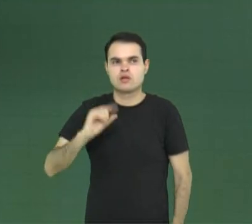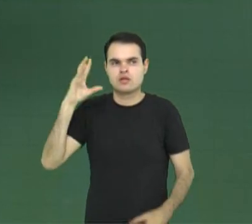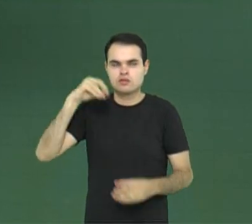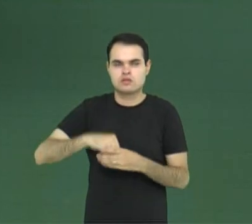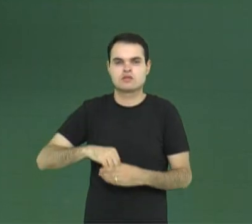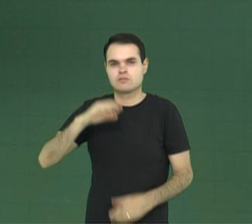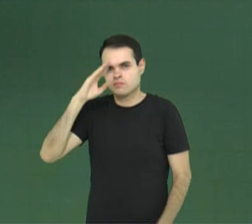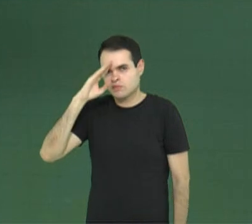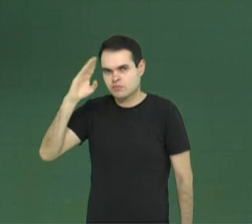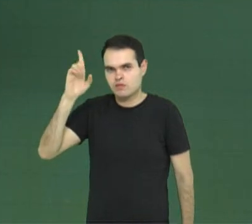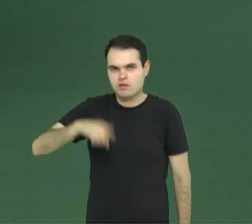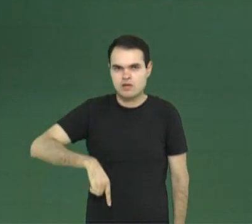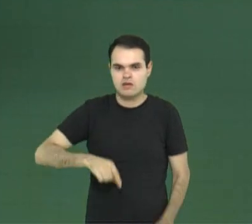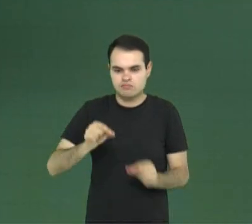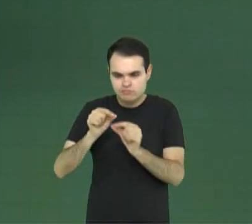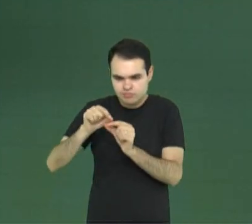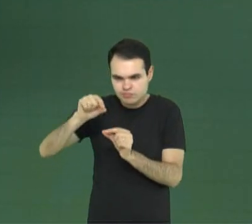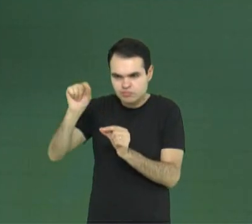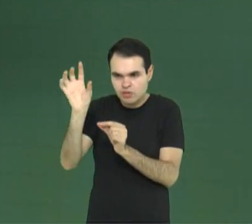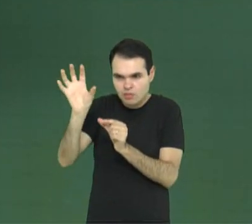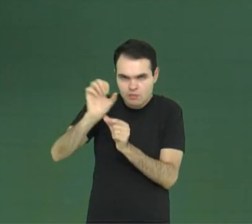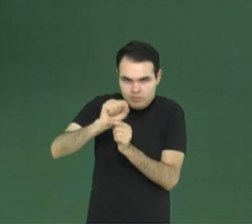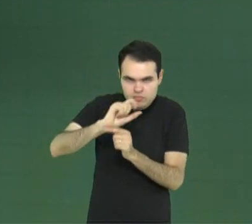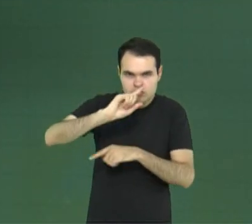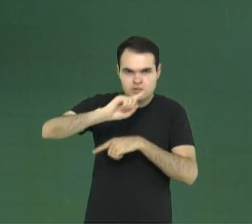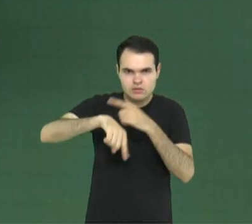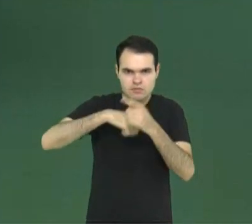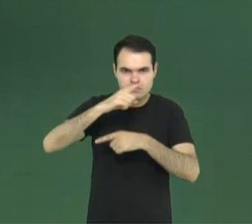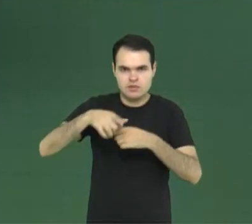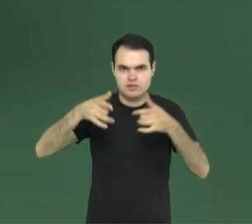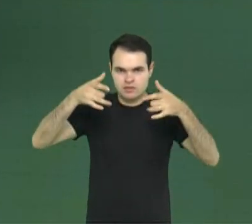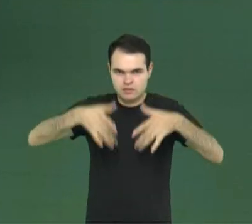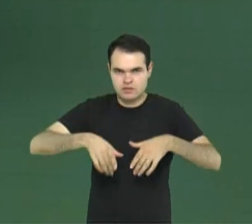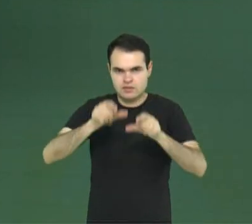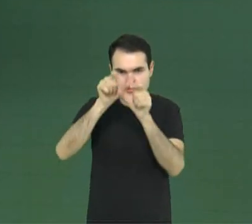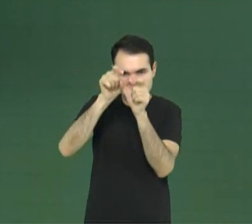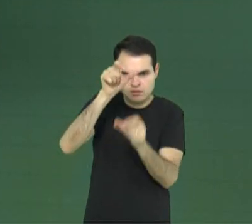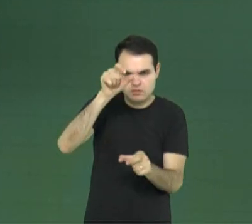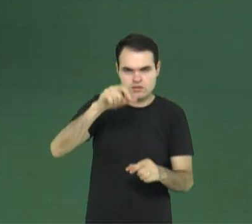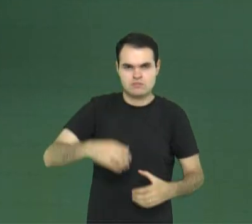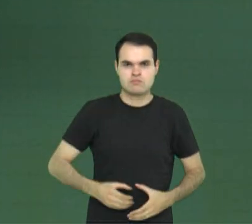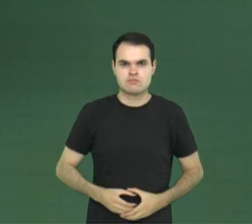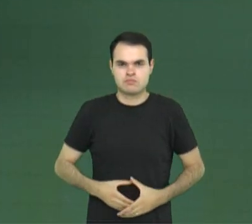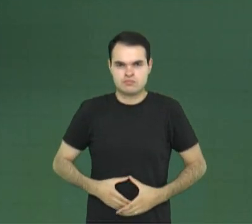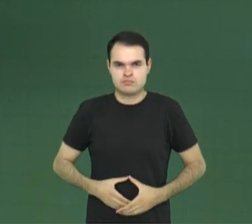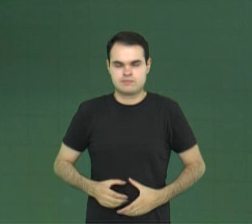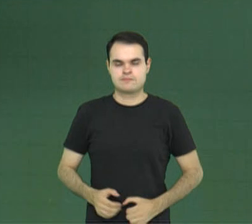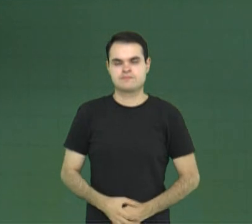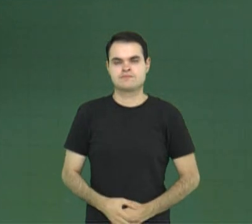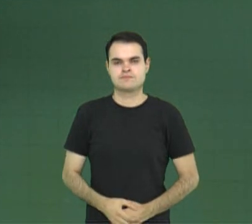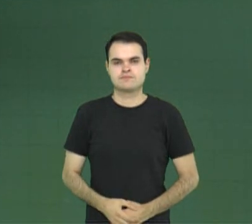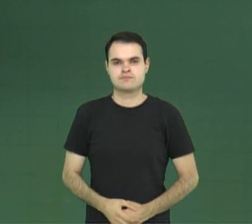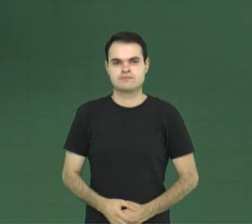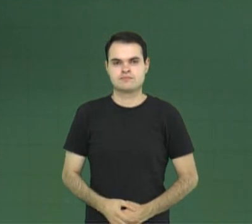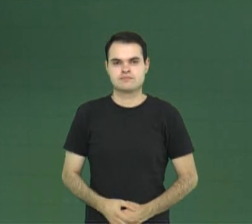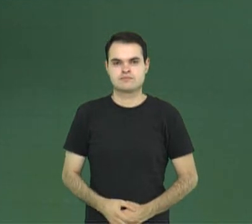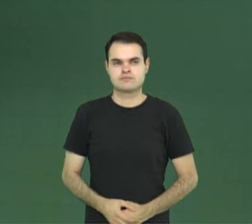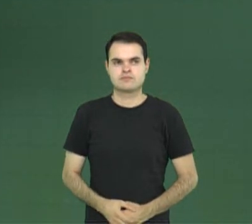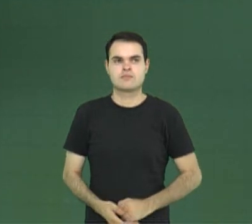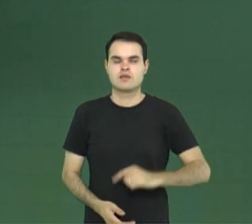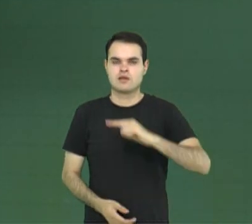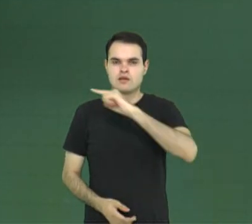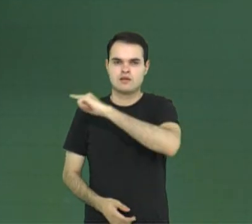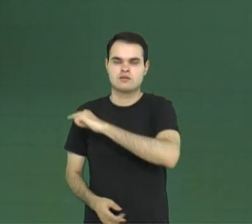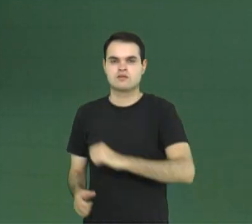no ducto coletor, antes de ser encaminhado lá para o uréter, para ir para a bexiga. Beleza? O que nós vamos ter aqui